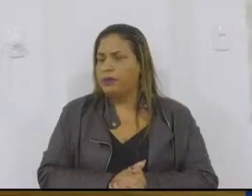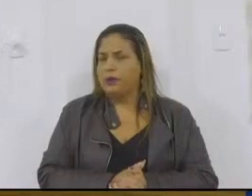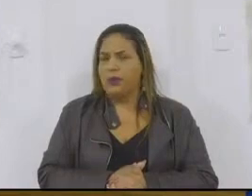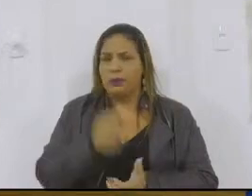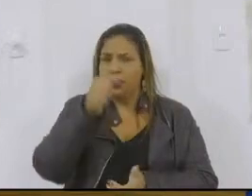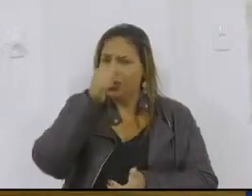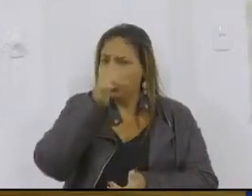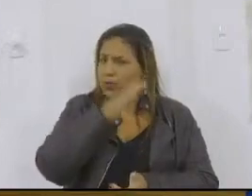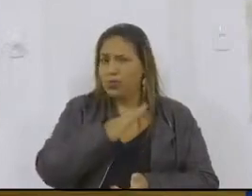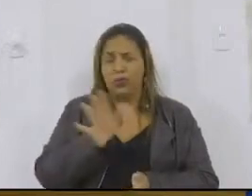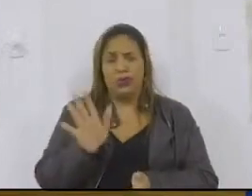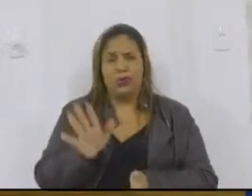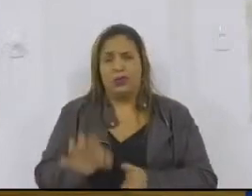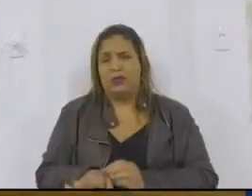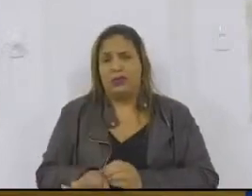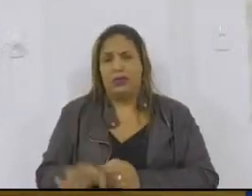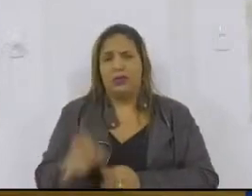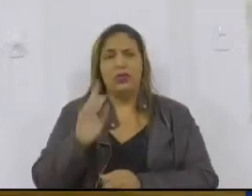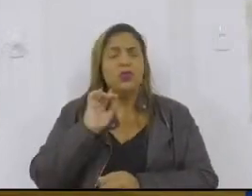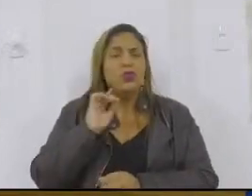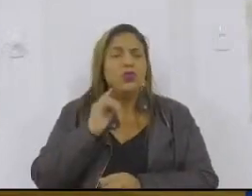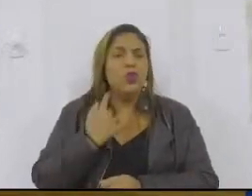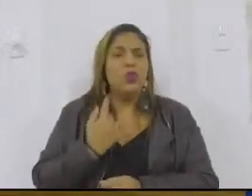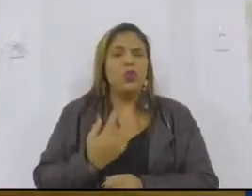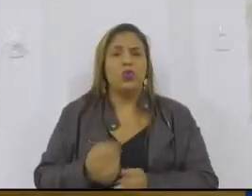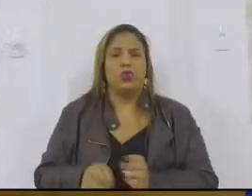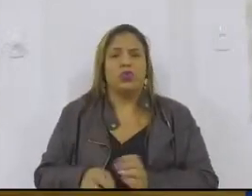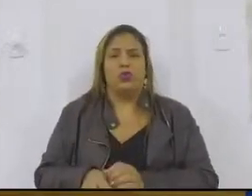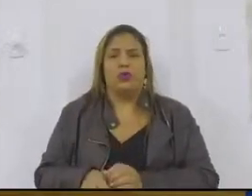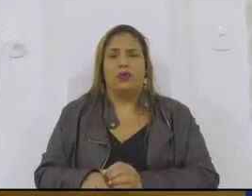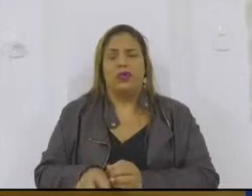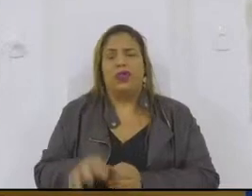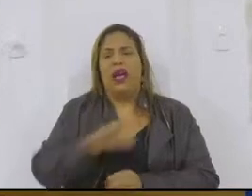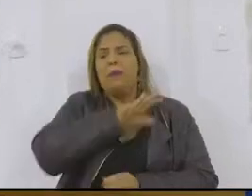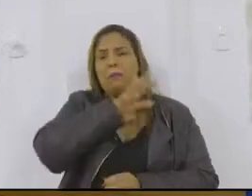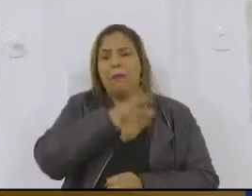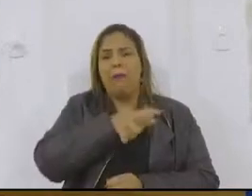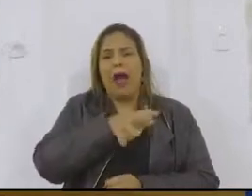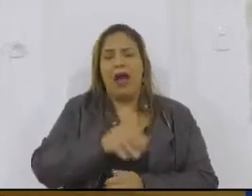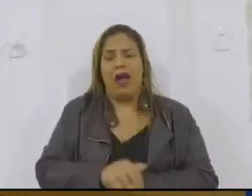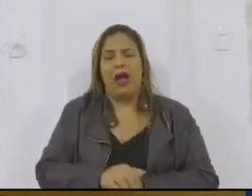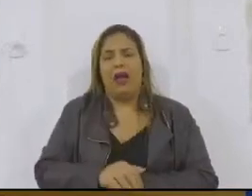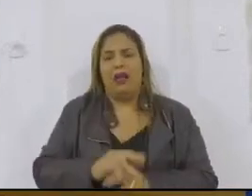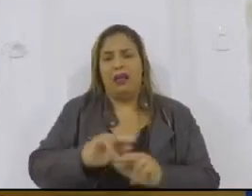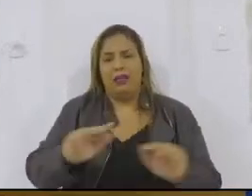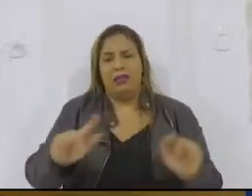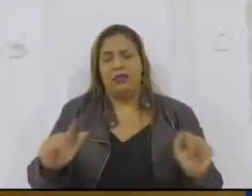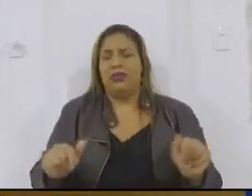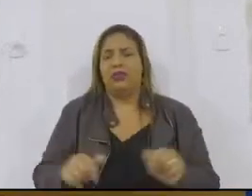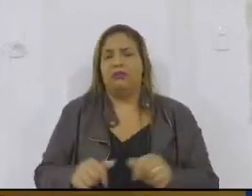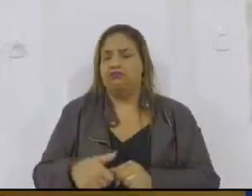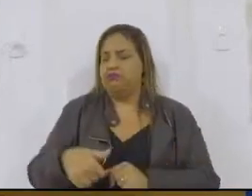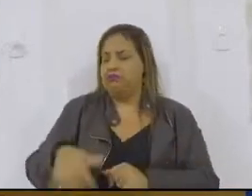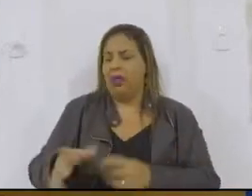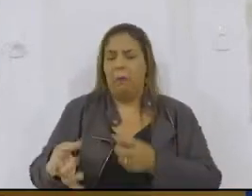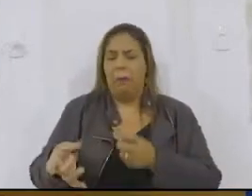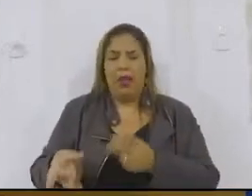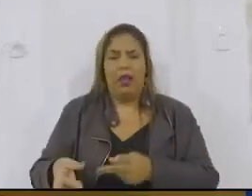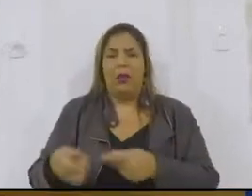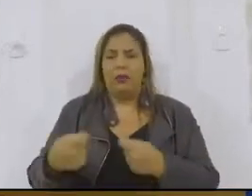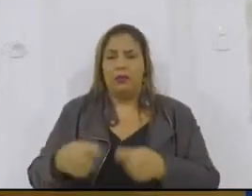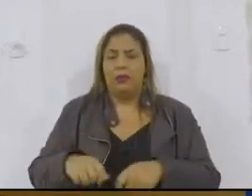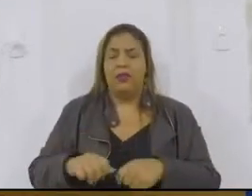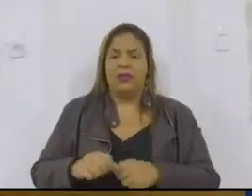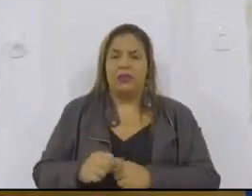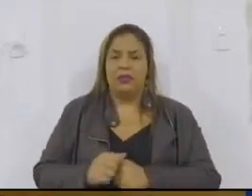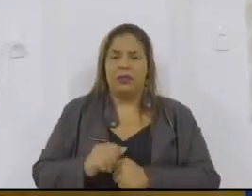absurdo. Animais que sujam, animais que podem causar acidente. Então, temos que tomar atitude rápida